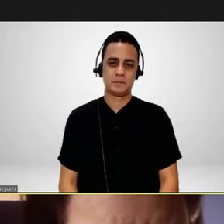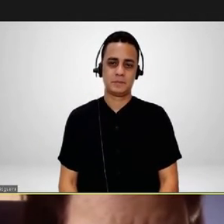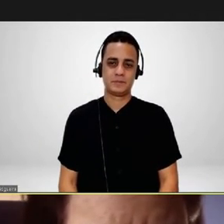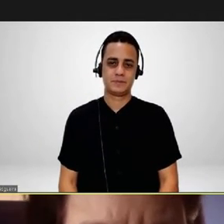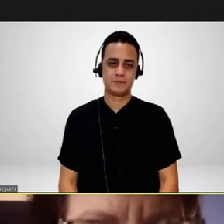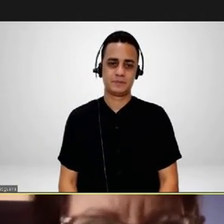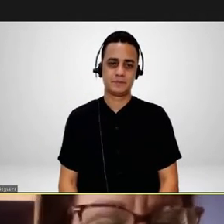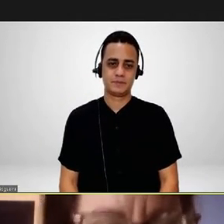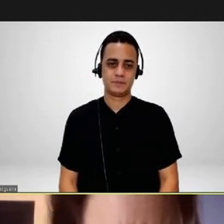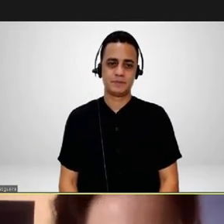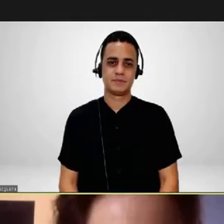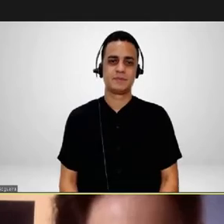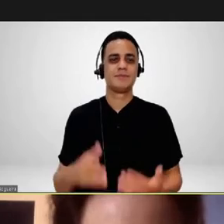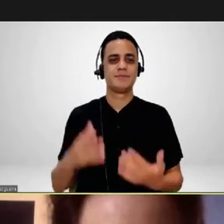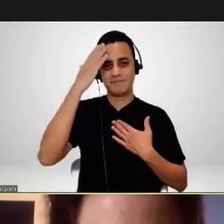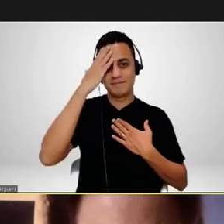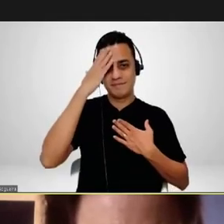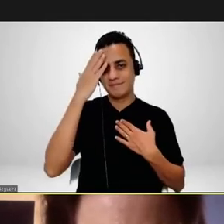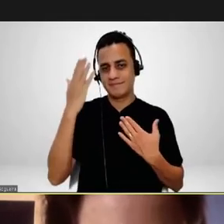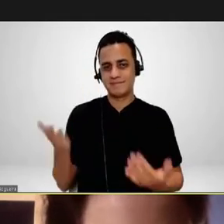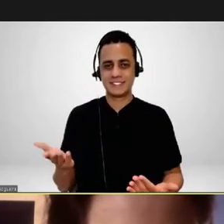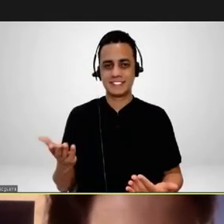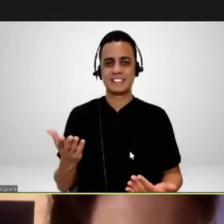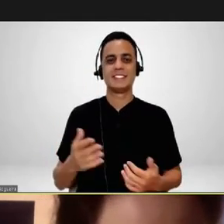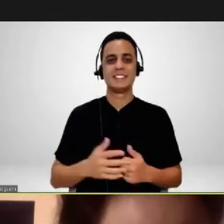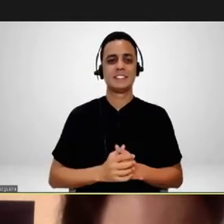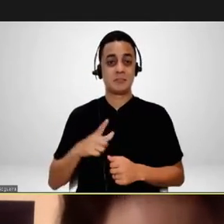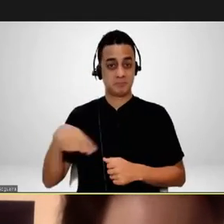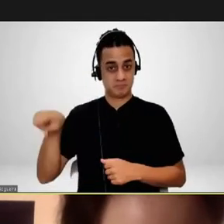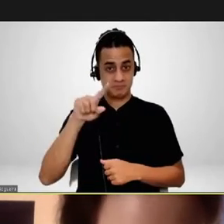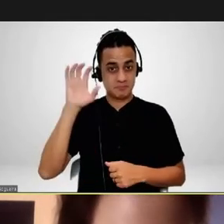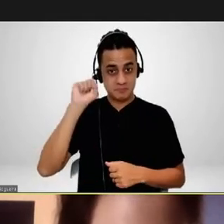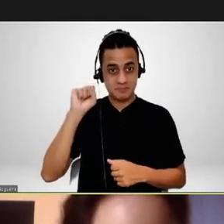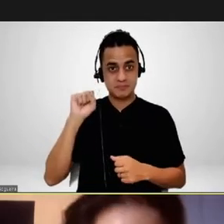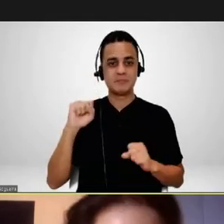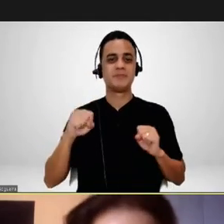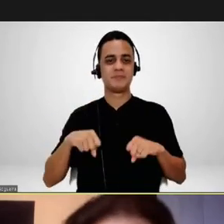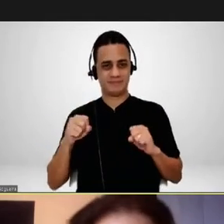Então, muito obrigada. Estou sendo ouvida? Estou sendo ouvida?